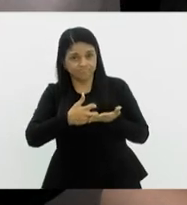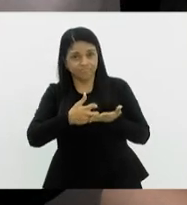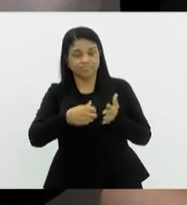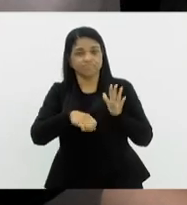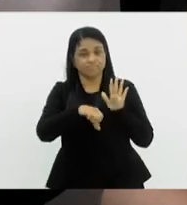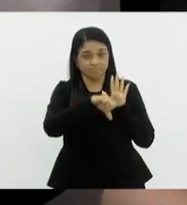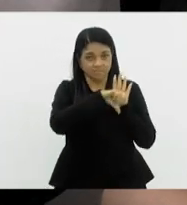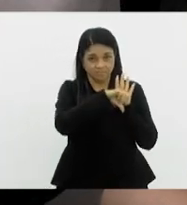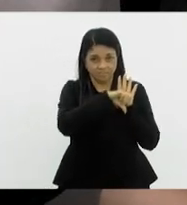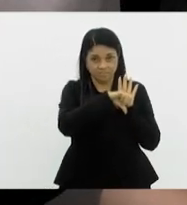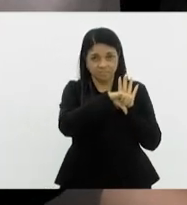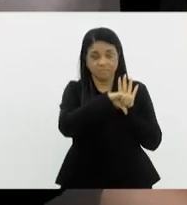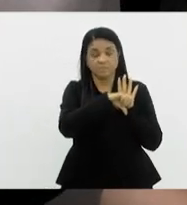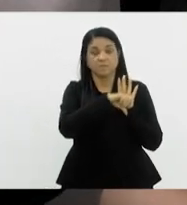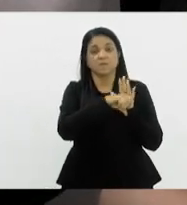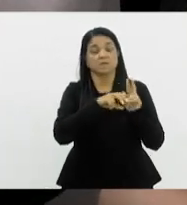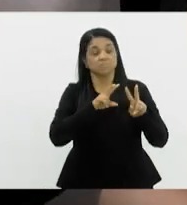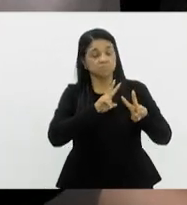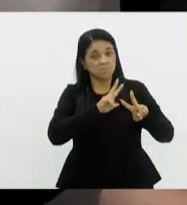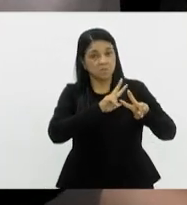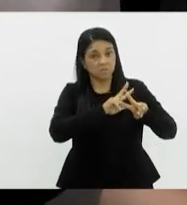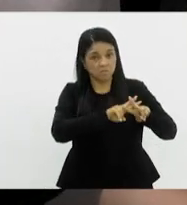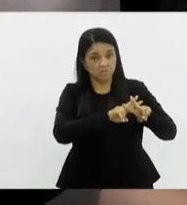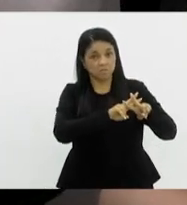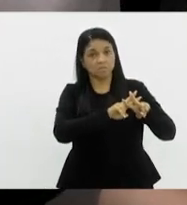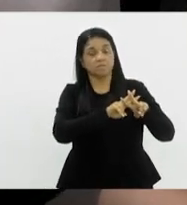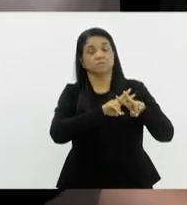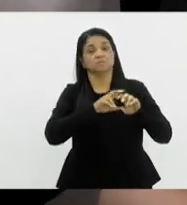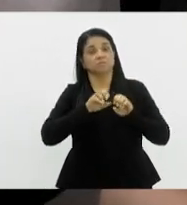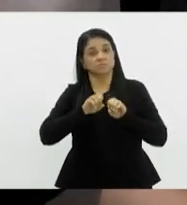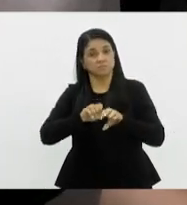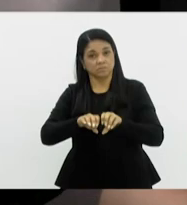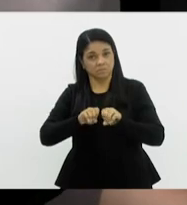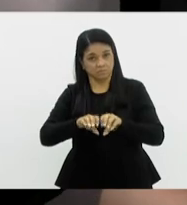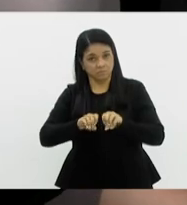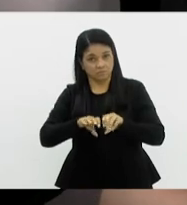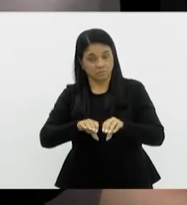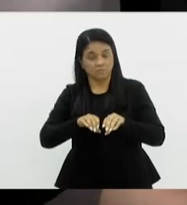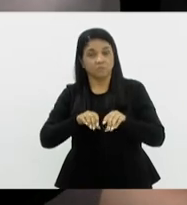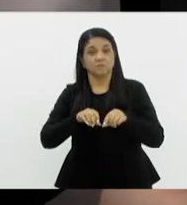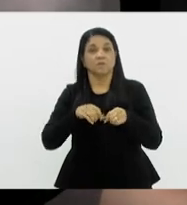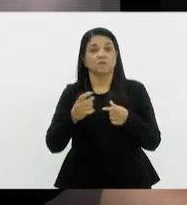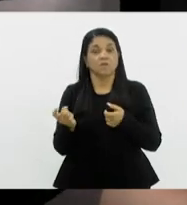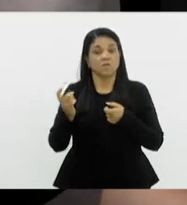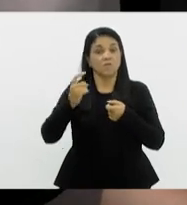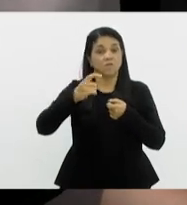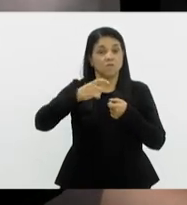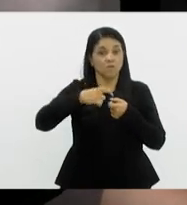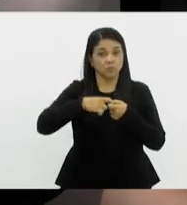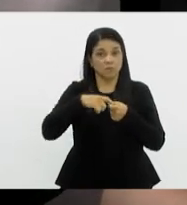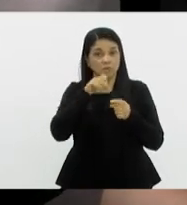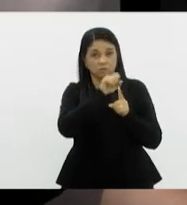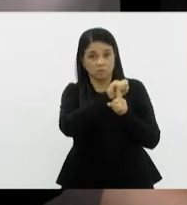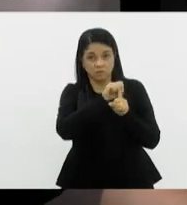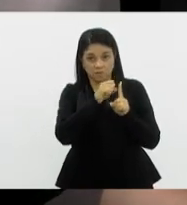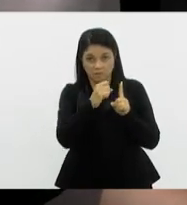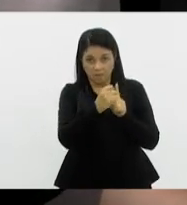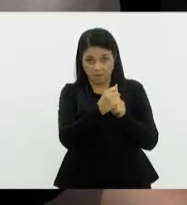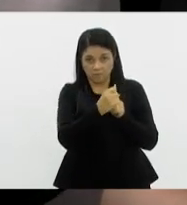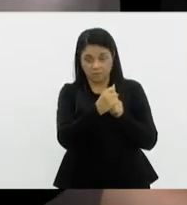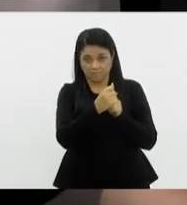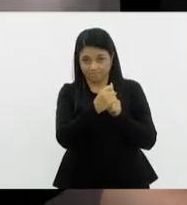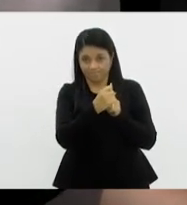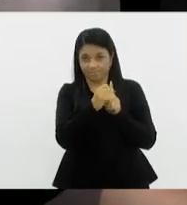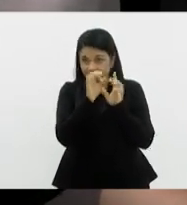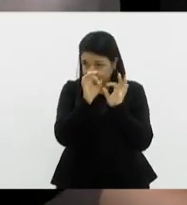possam cumprir a sua medida socioeducativa e serem recuperados e devolvidos à sociedade, correto?